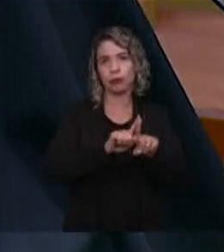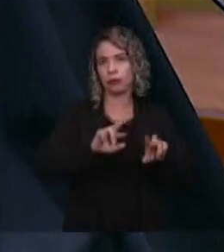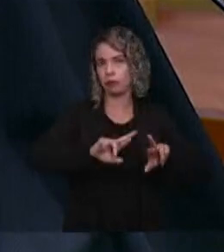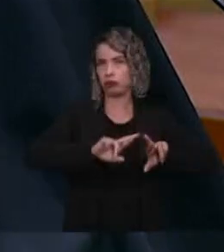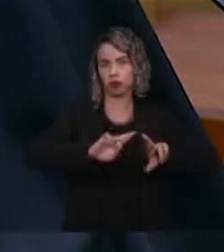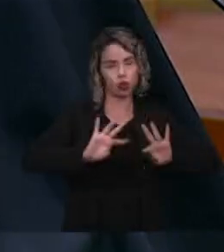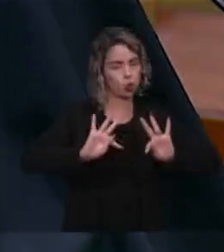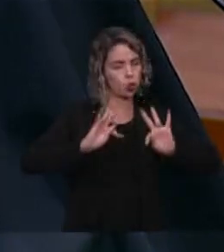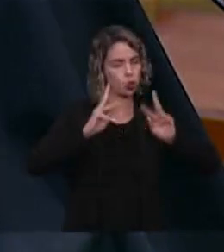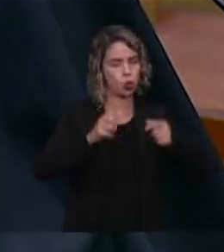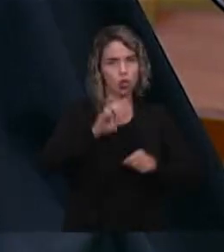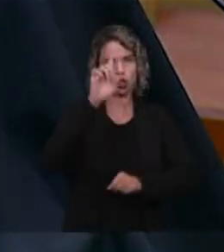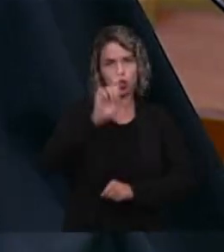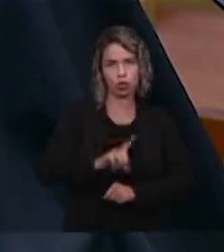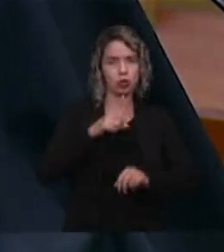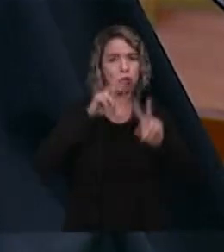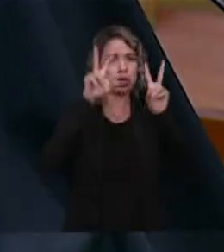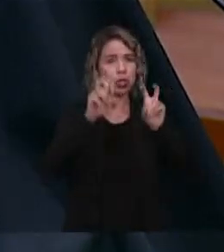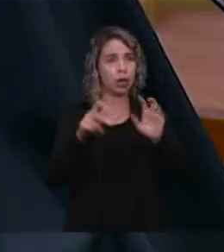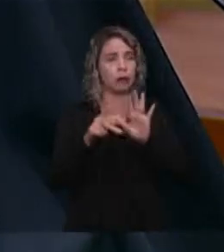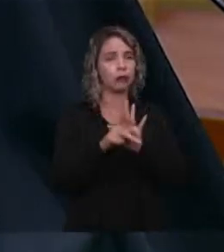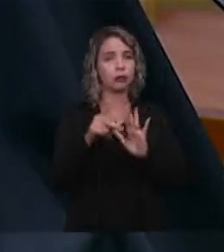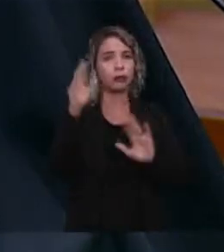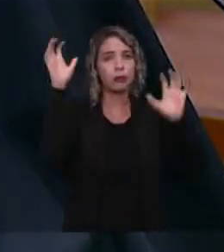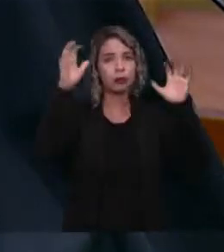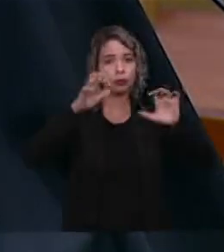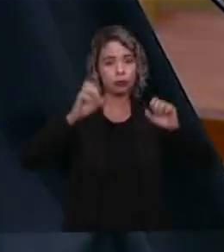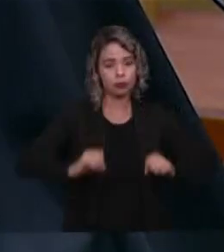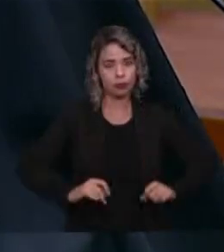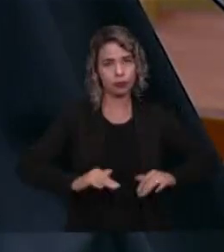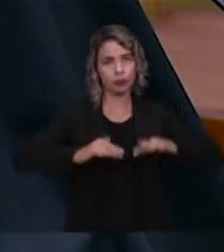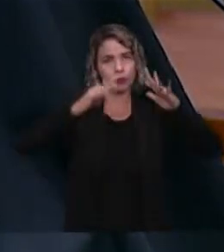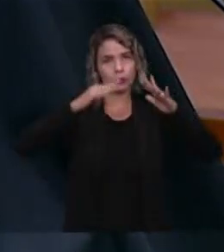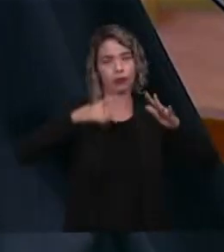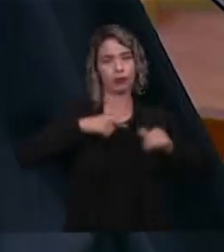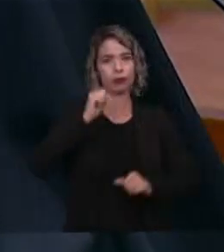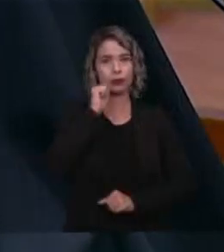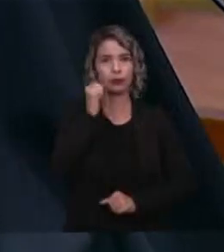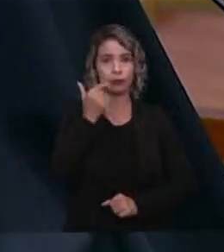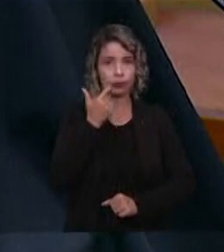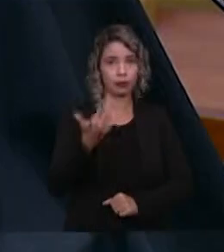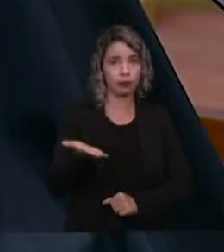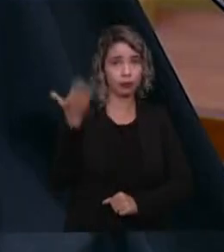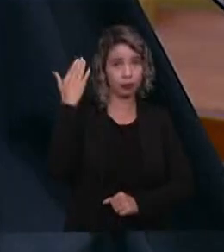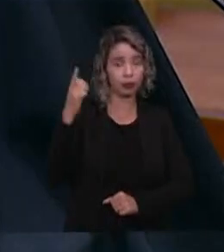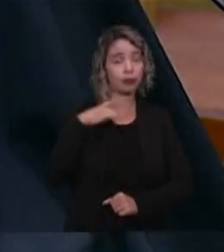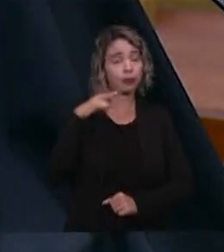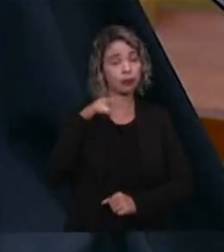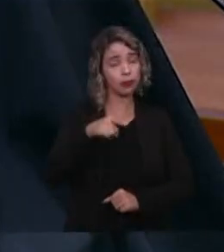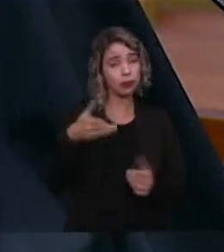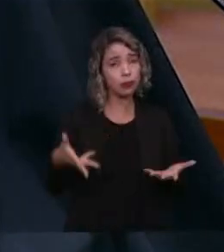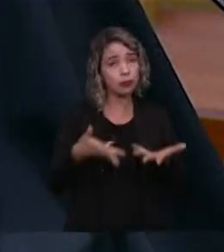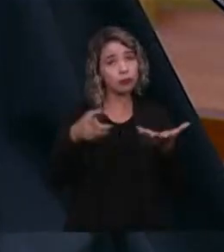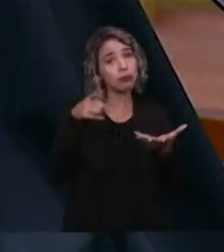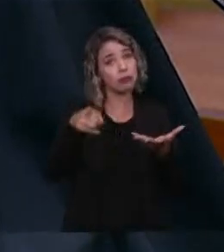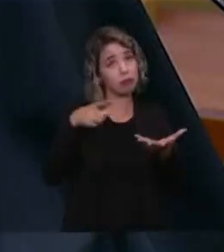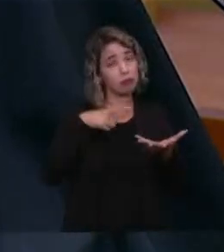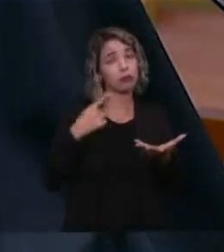diretores da empresa, para tratar de assuntos relativos às enchentes ocorridas em Alagoas à época. A declaração no ponto corrobora a afirmação do